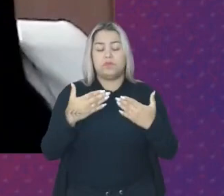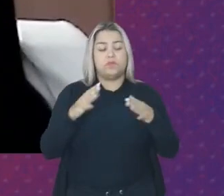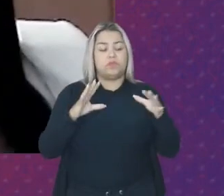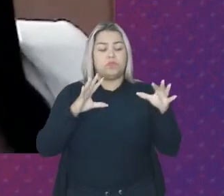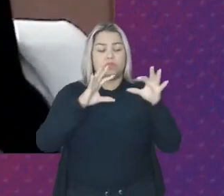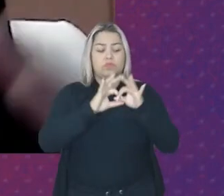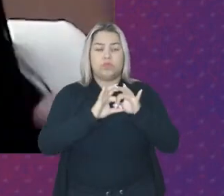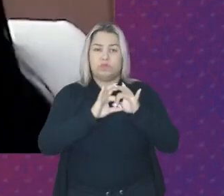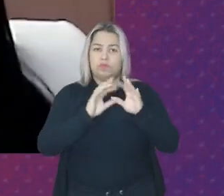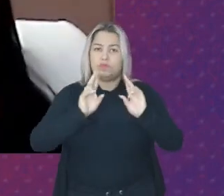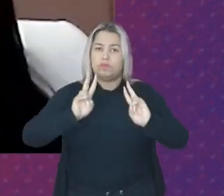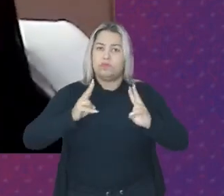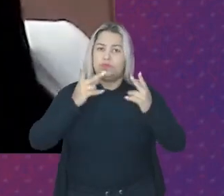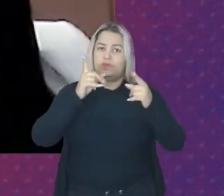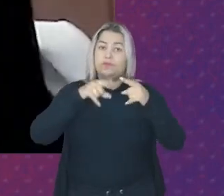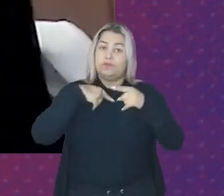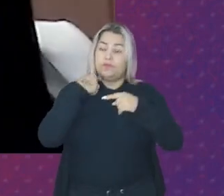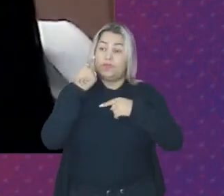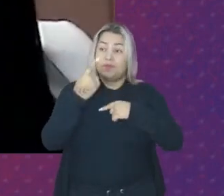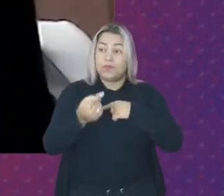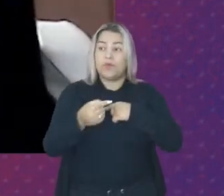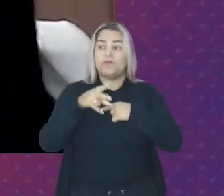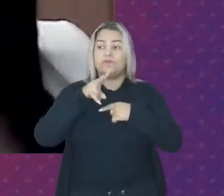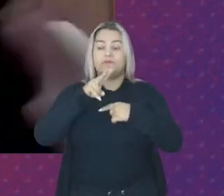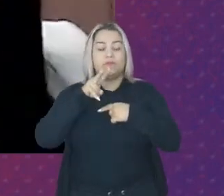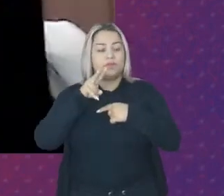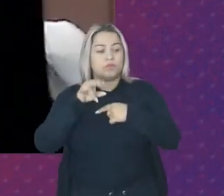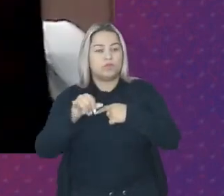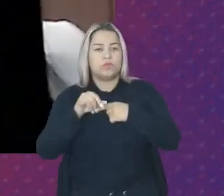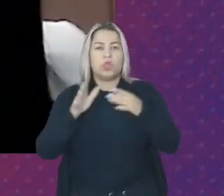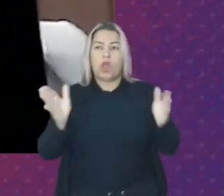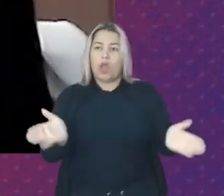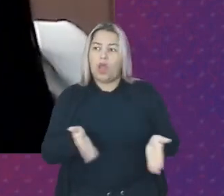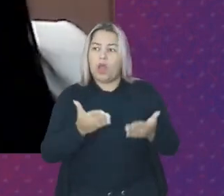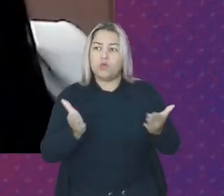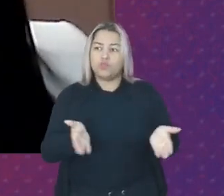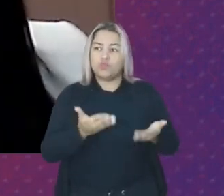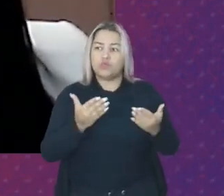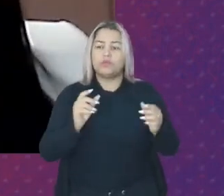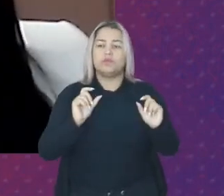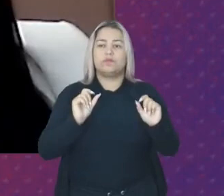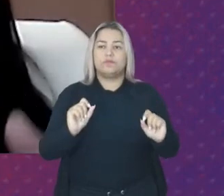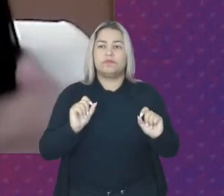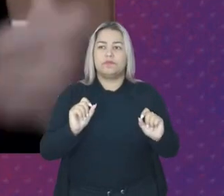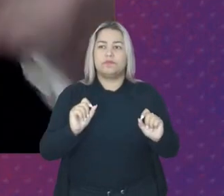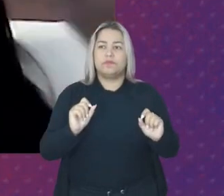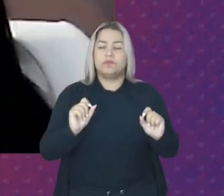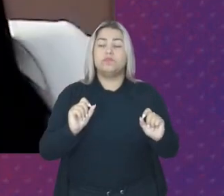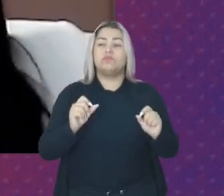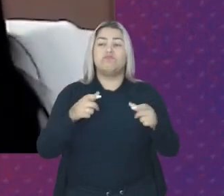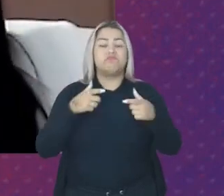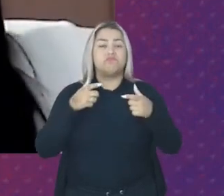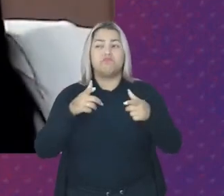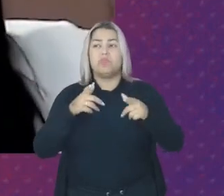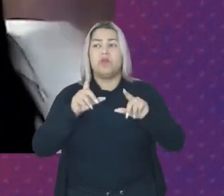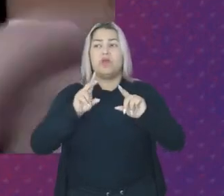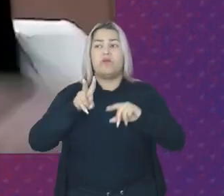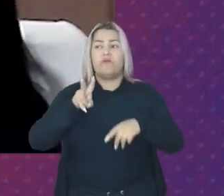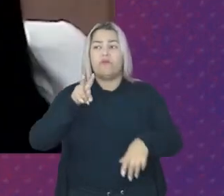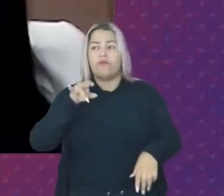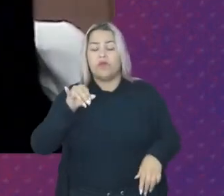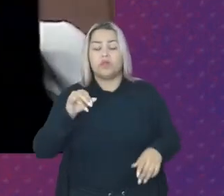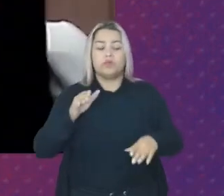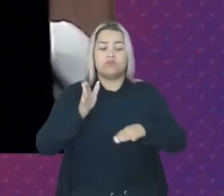conectar pelos valores. Depois, você vai passar para a parte de motivação, que é aquela parte onde você